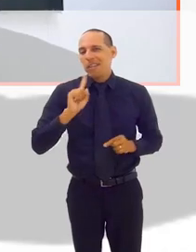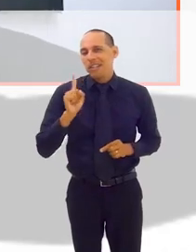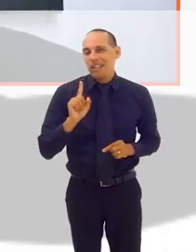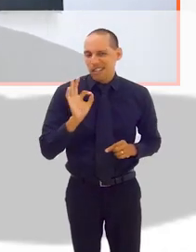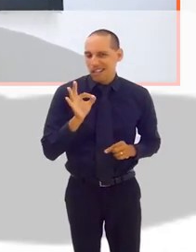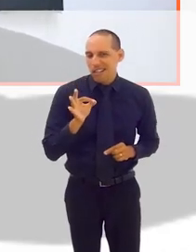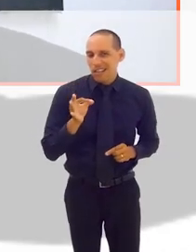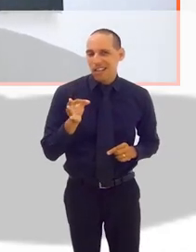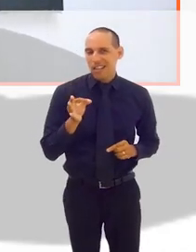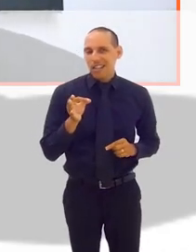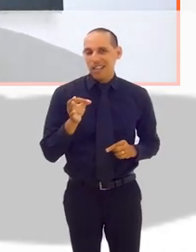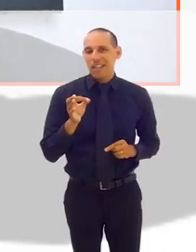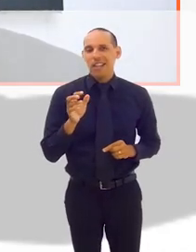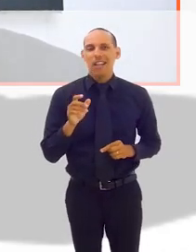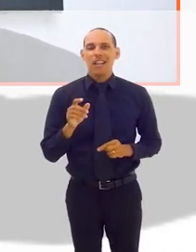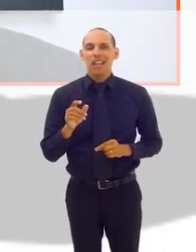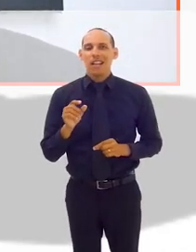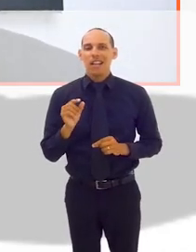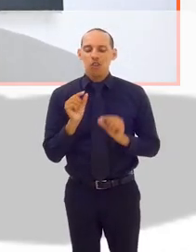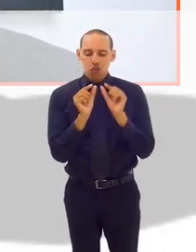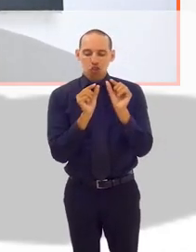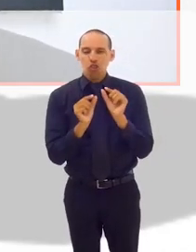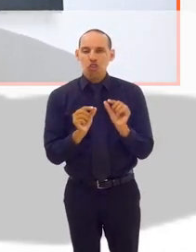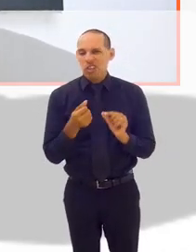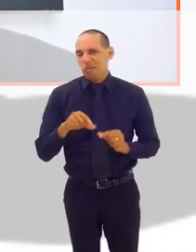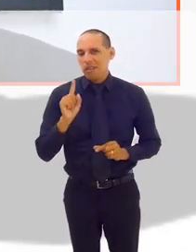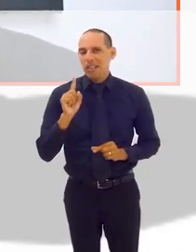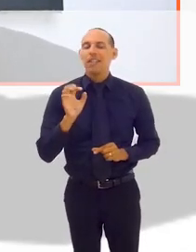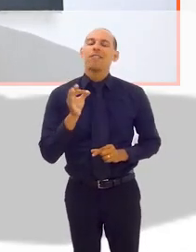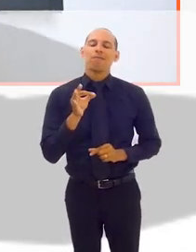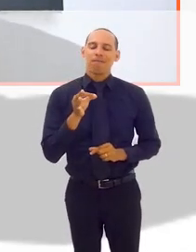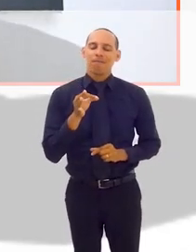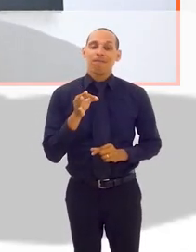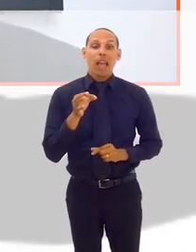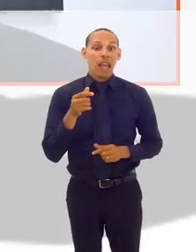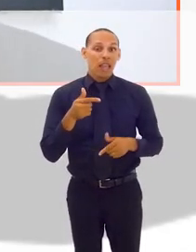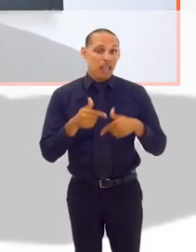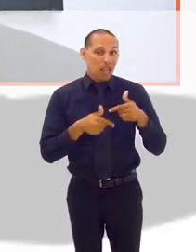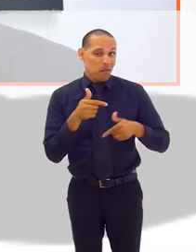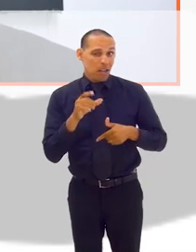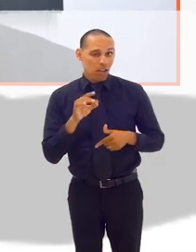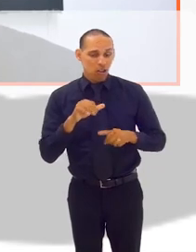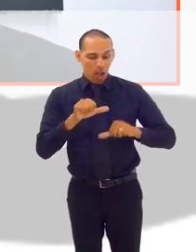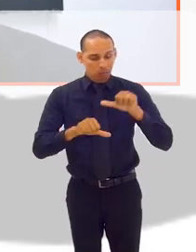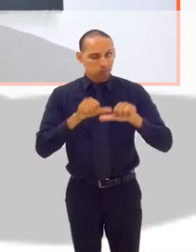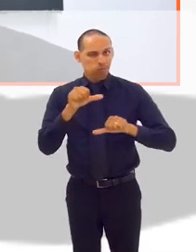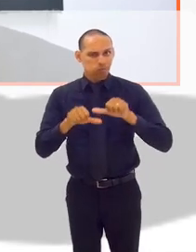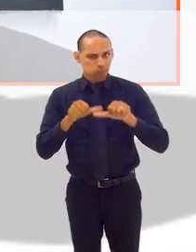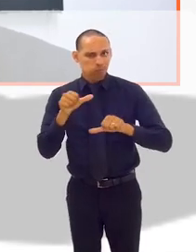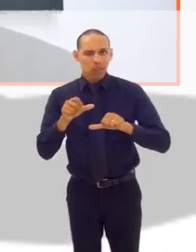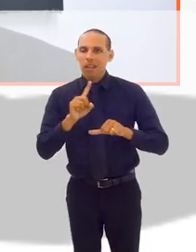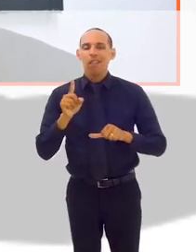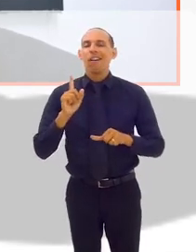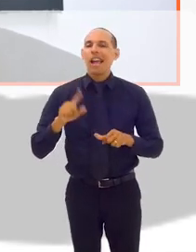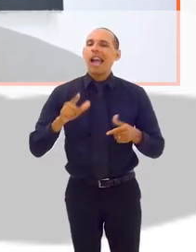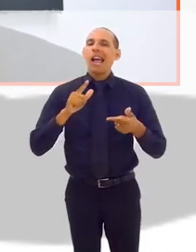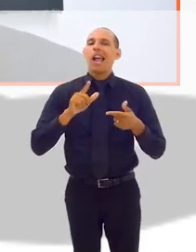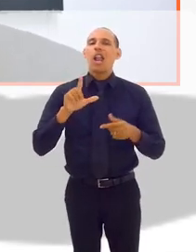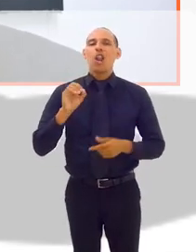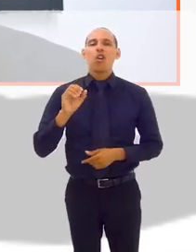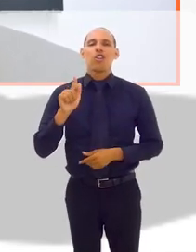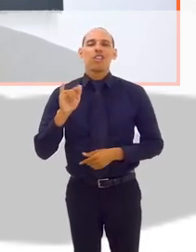pequenos grânulos. Quadradinhos, né? Grânulos. É. Isso. E então, esse trabalho isso... não é só o transformar, é um trabalho